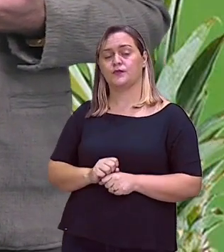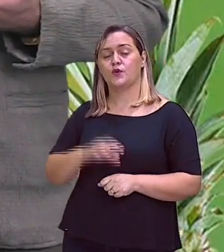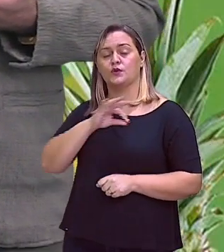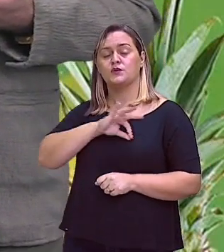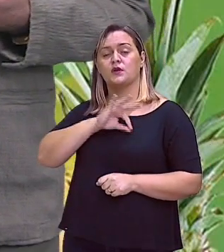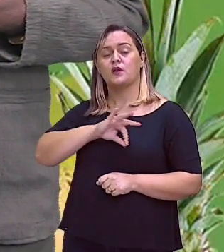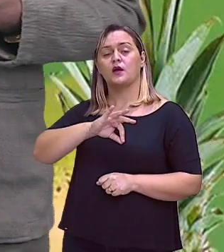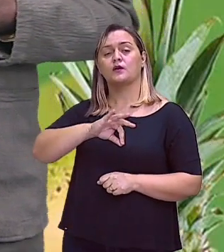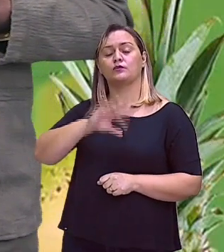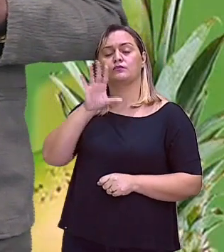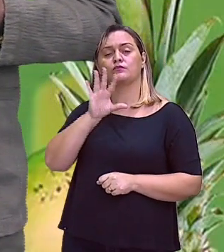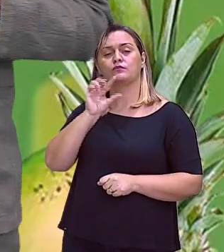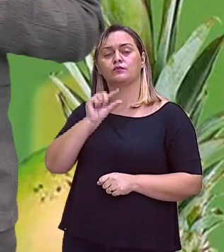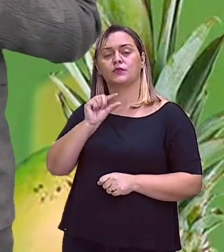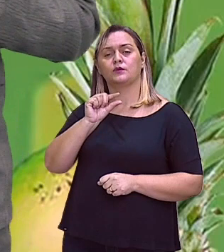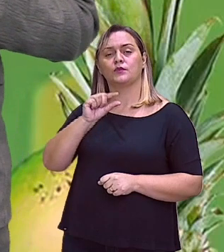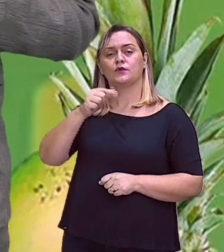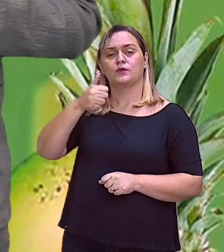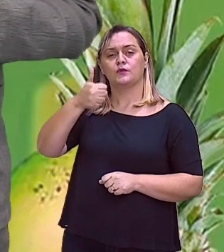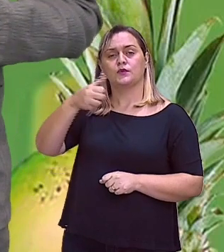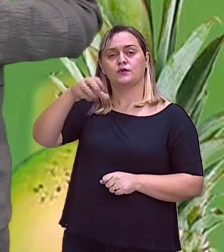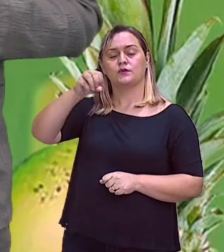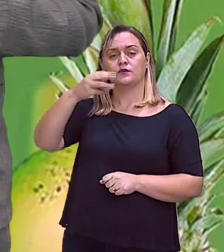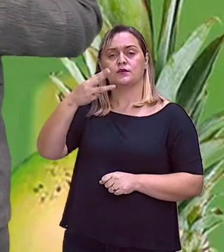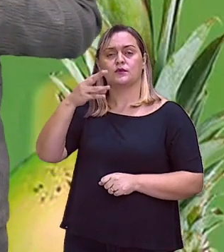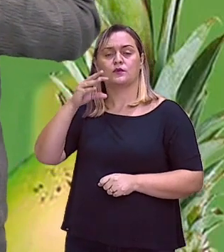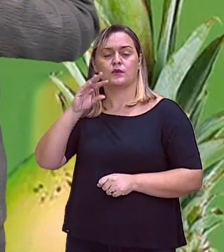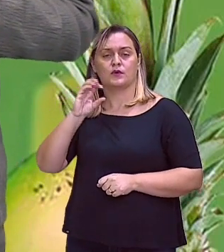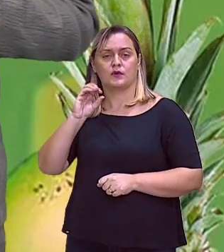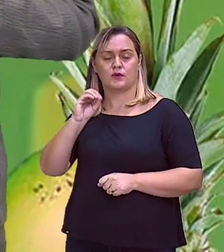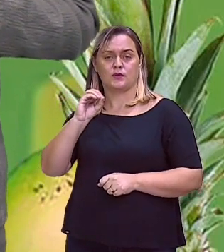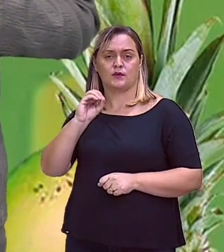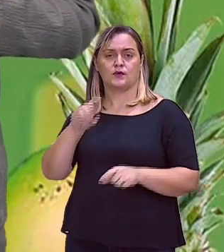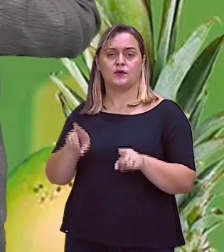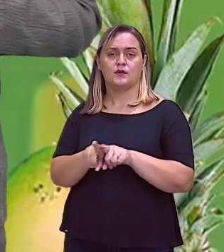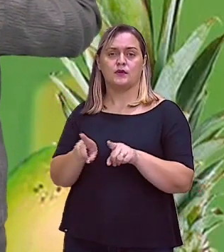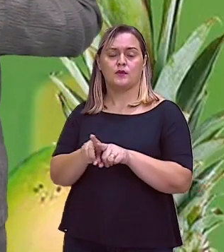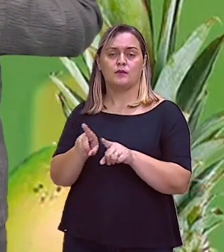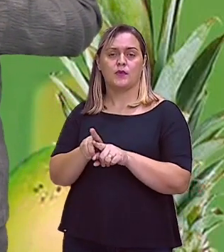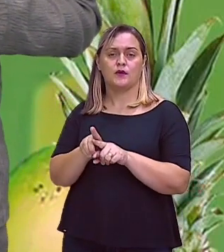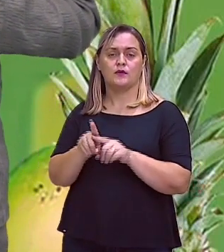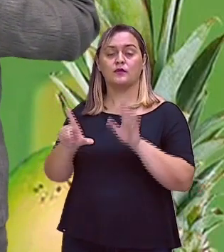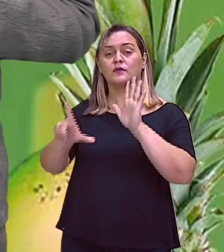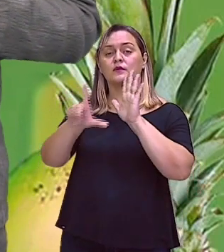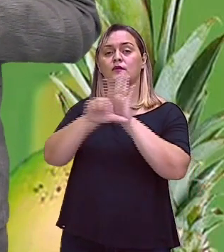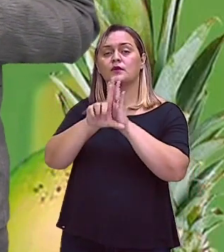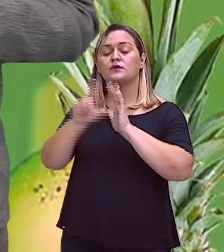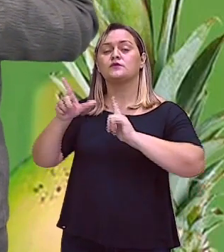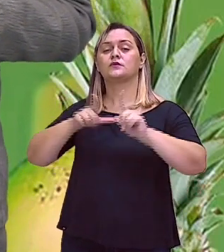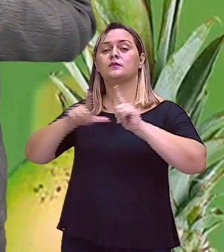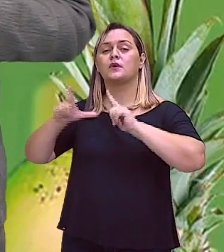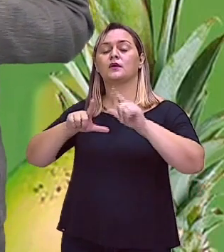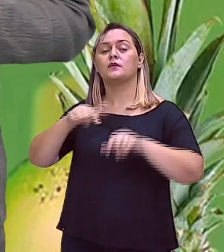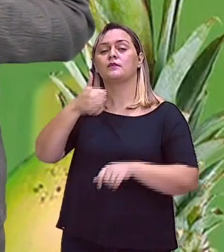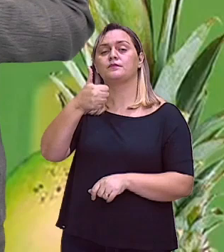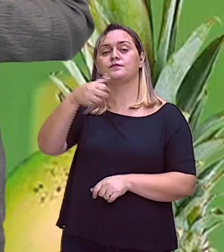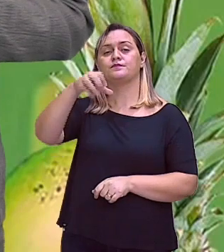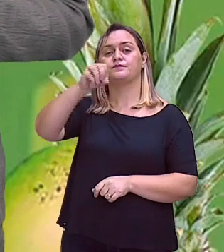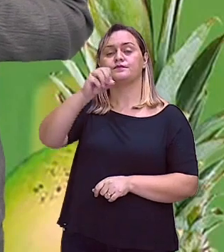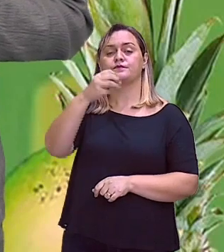940 e a criação da consolidação das leis do trabalho em 1943